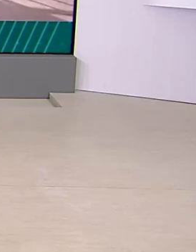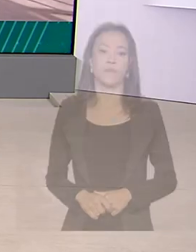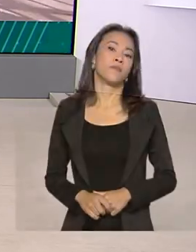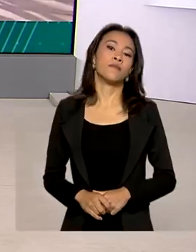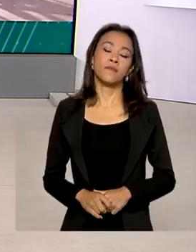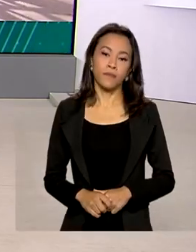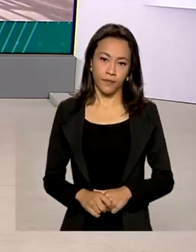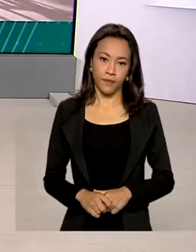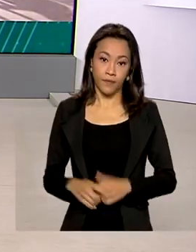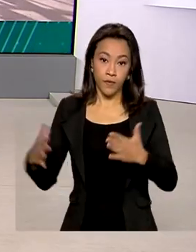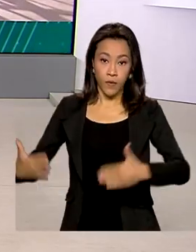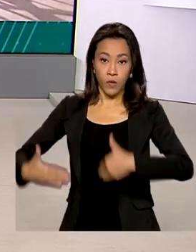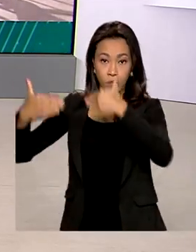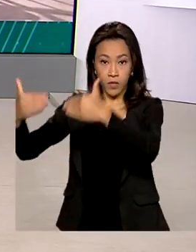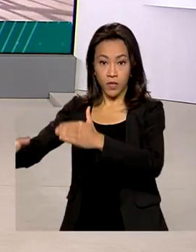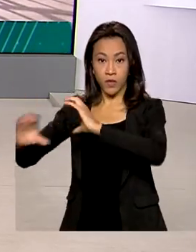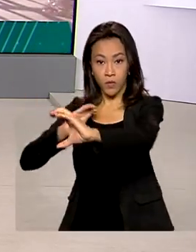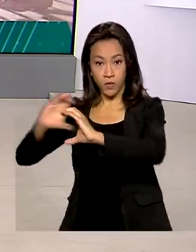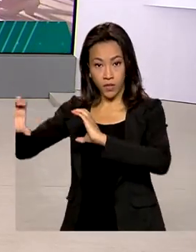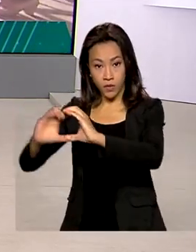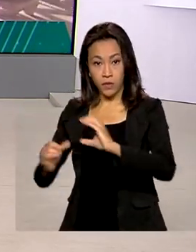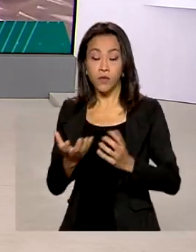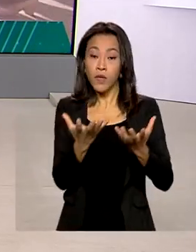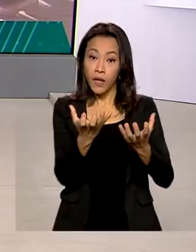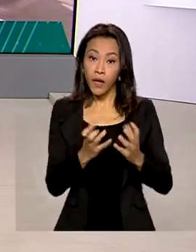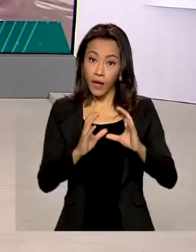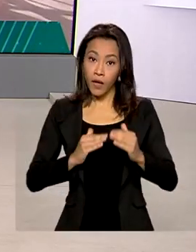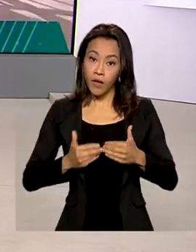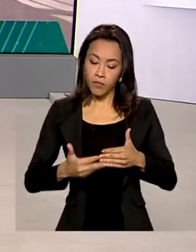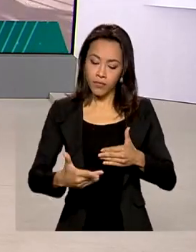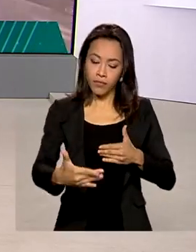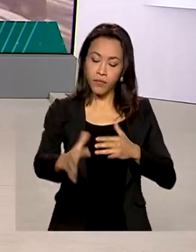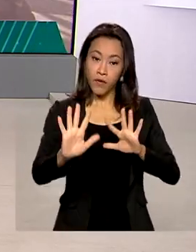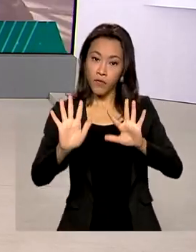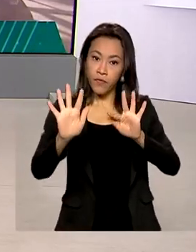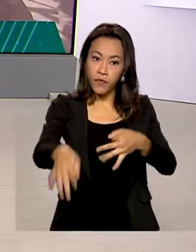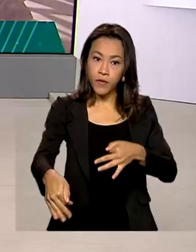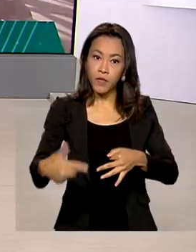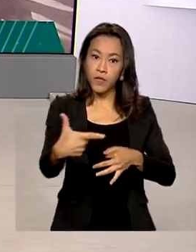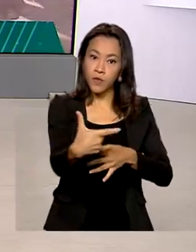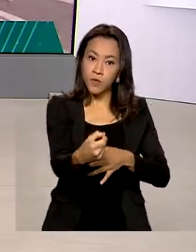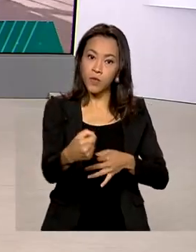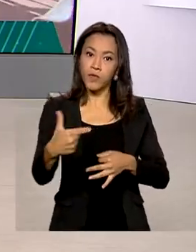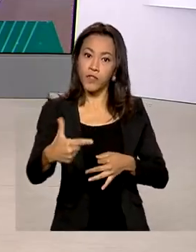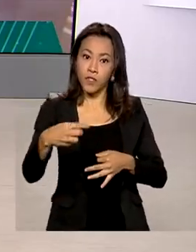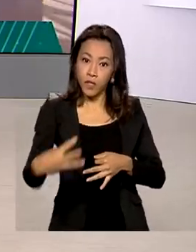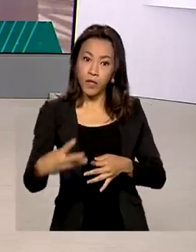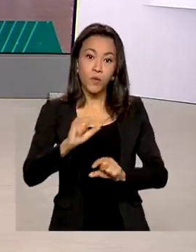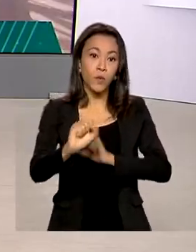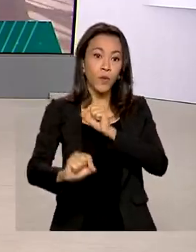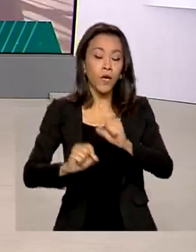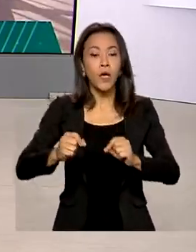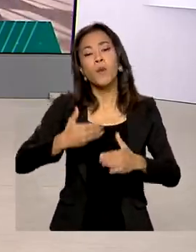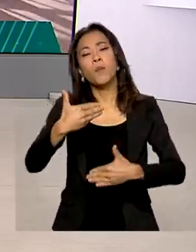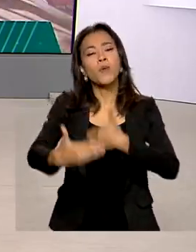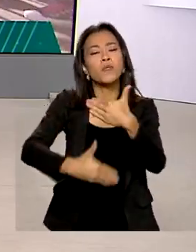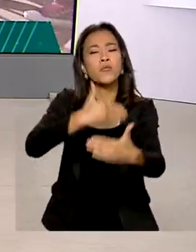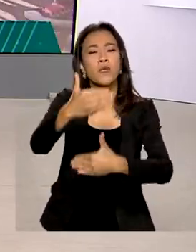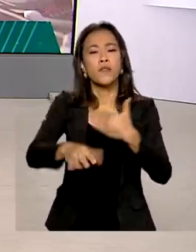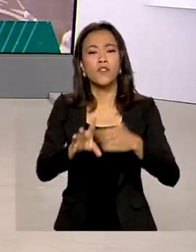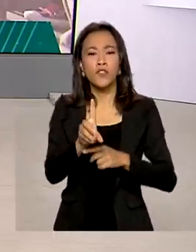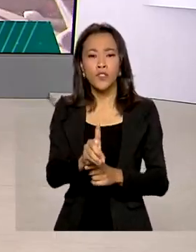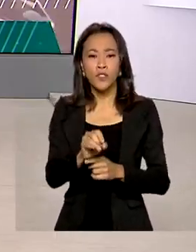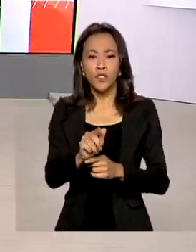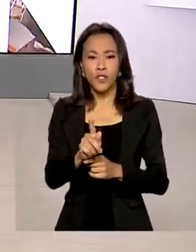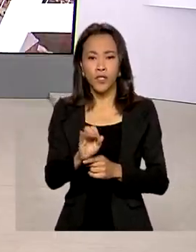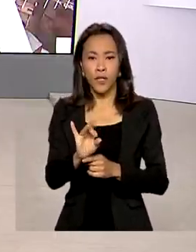O Ministério das Comunicações quer concluir até o fim de 2023 o processo de digitalização do sinal da TV em mais de